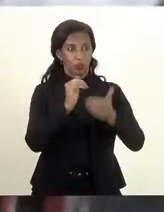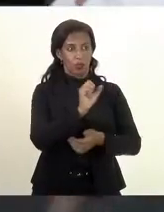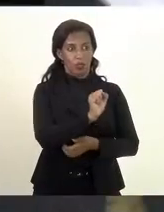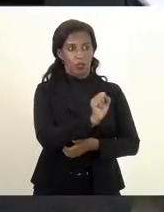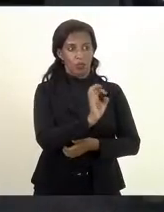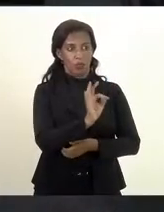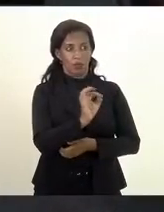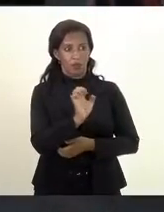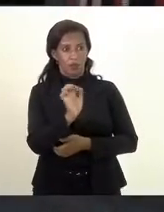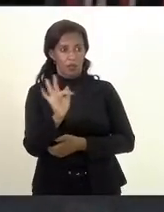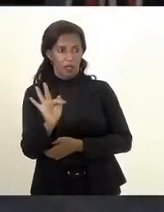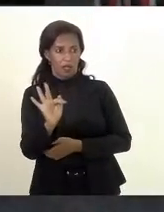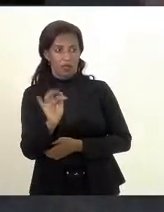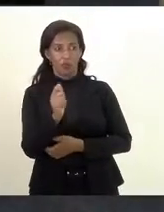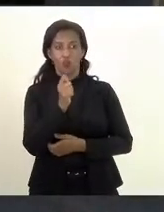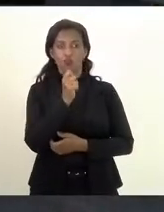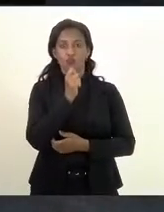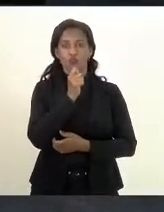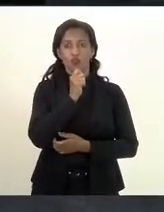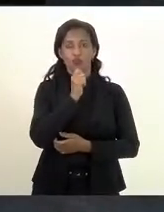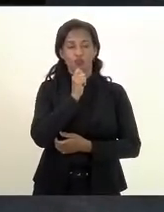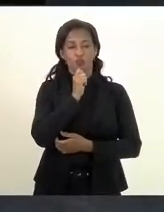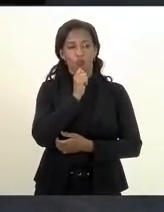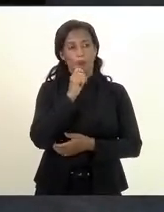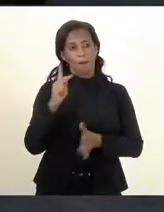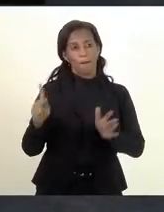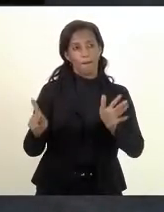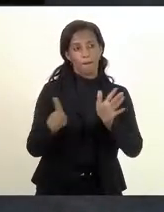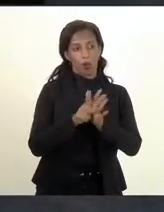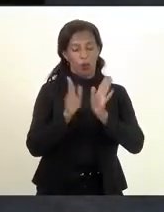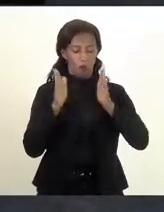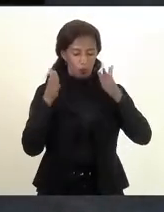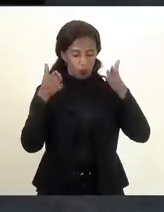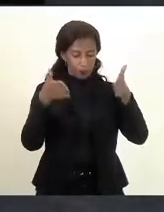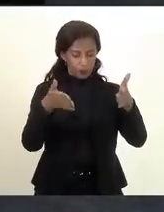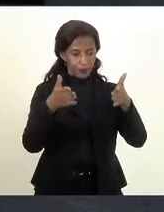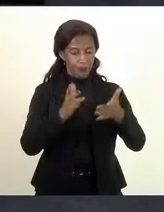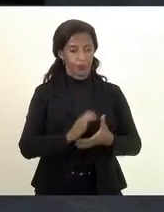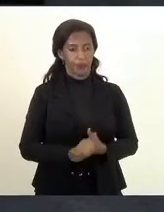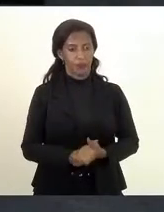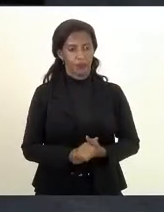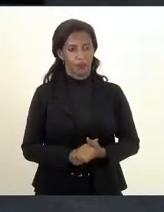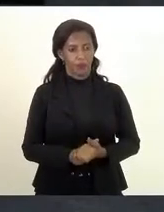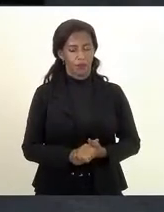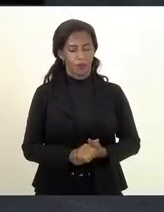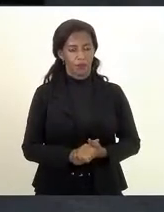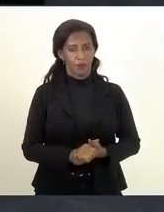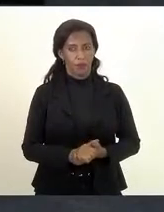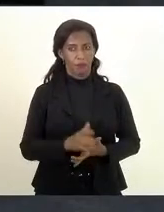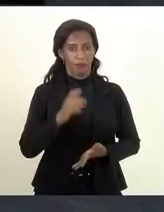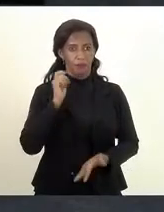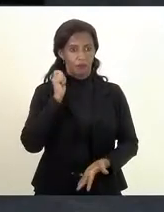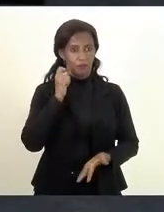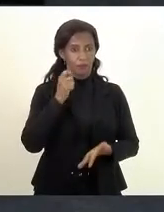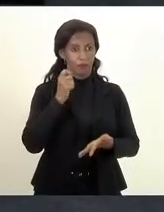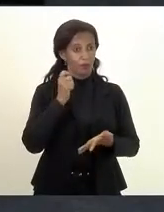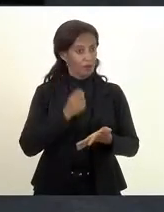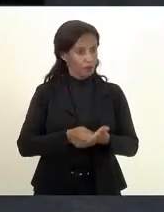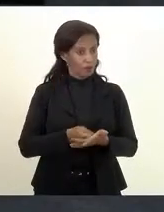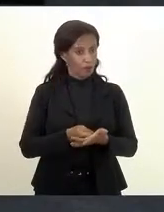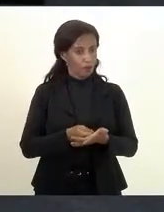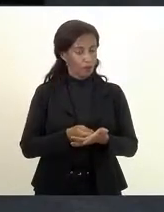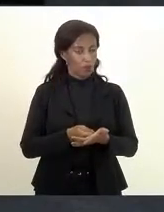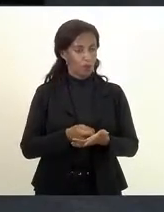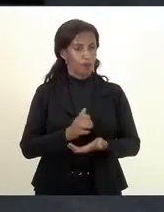caráter geral, mas em um caso específico, afirmou que a